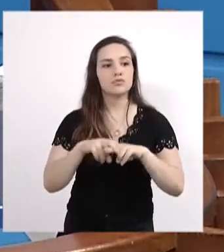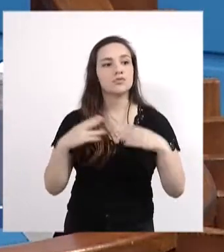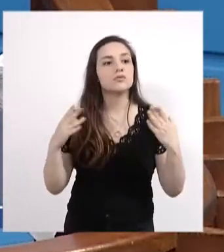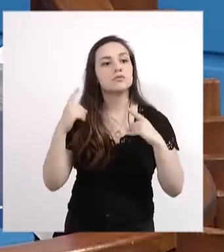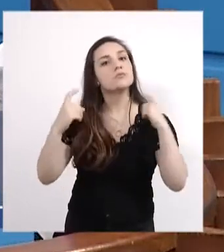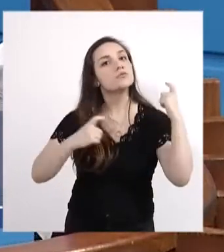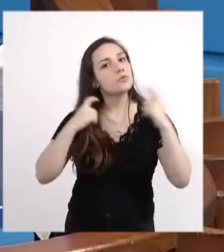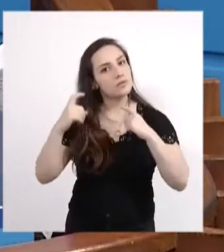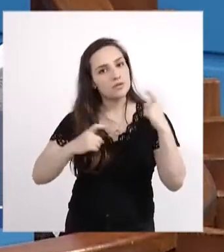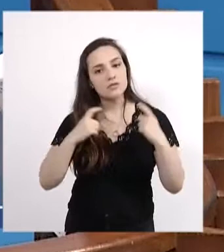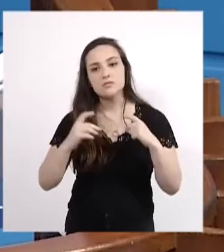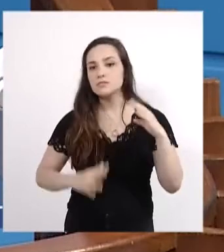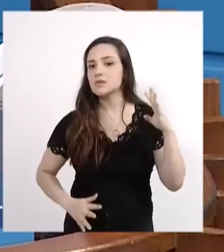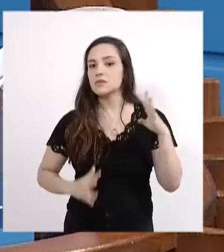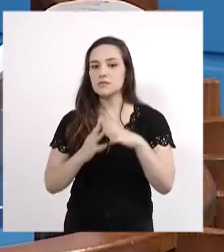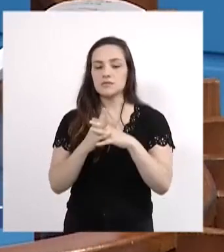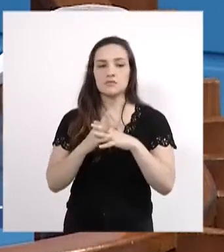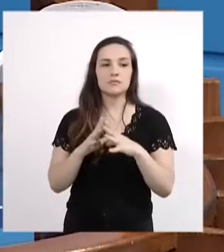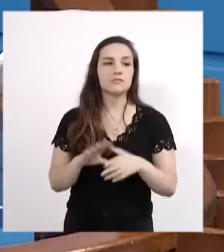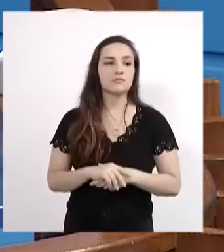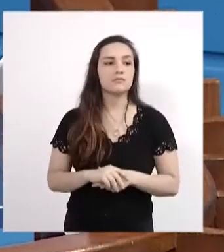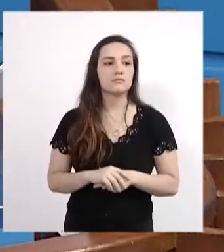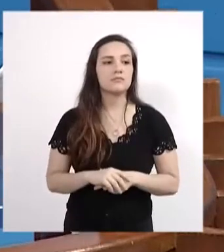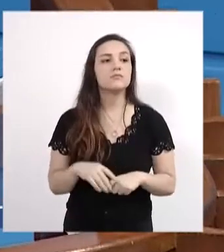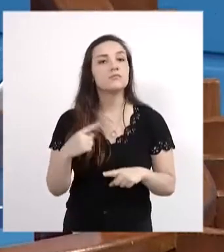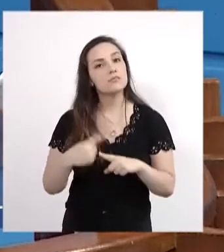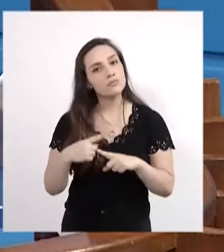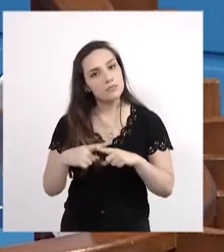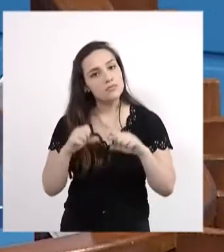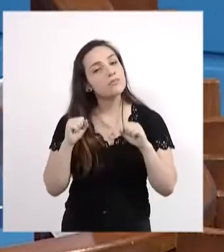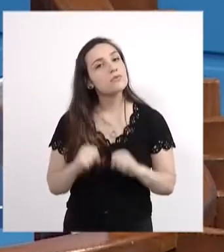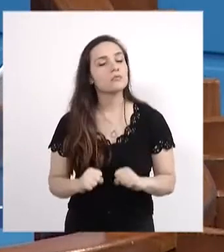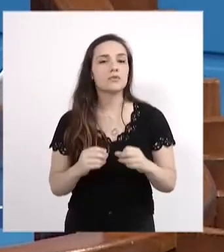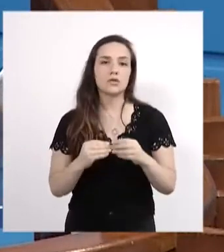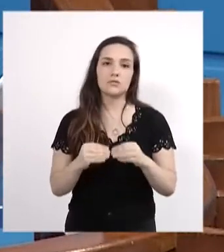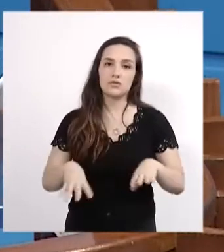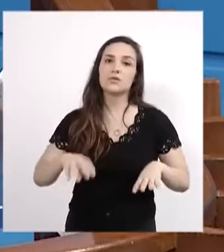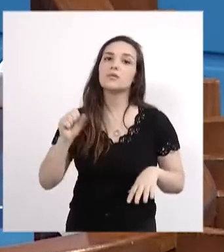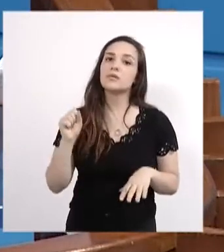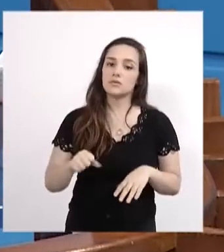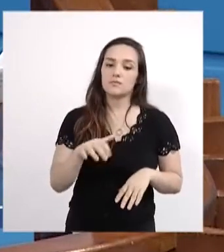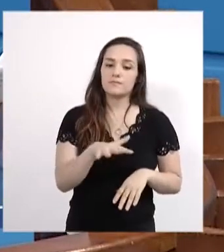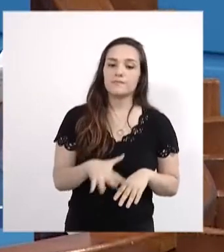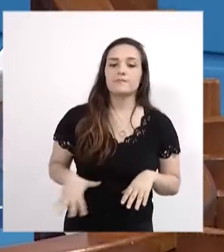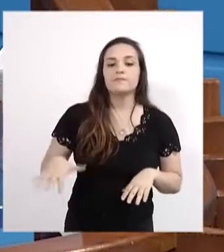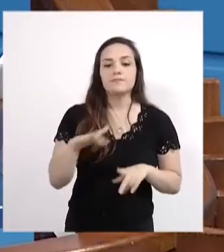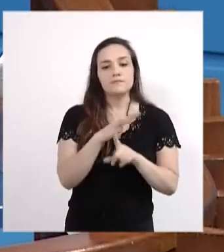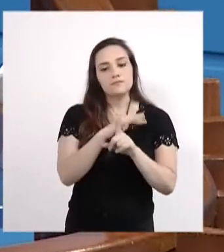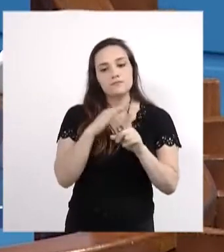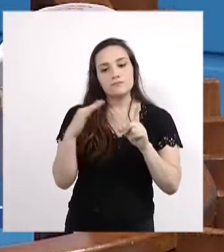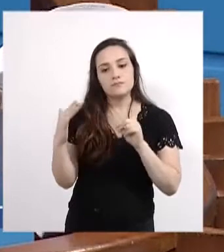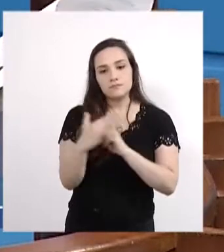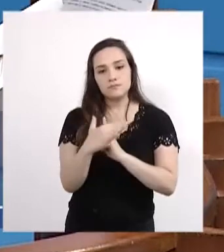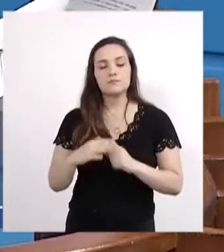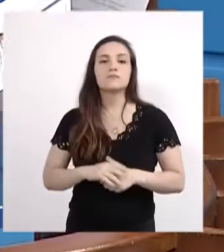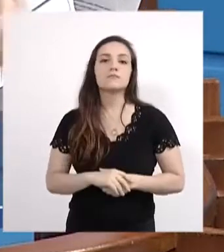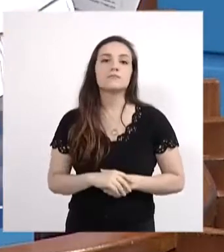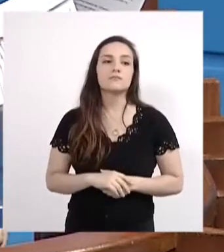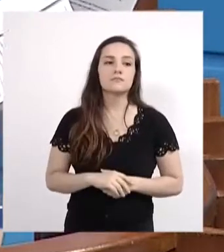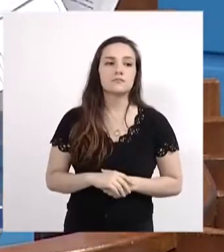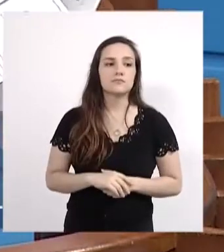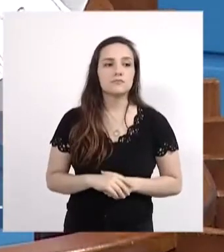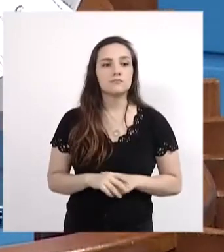grande pelos possíveis efeitos que isto pode provocar nesses biomas, no